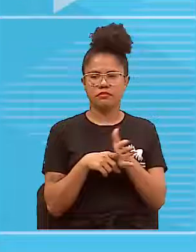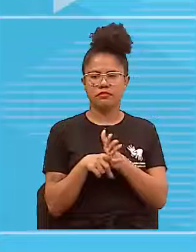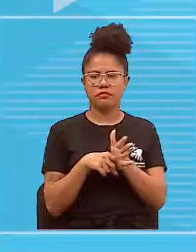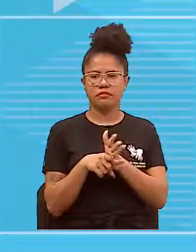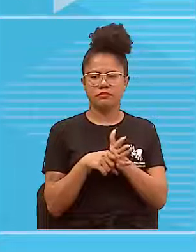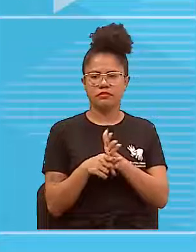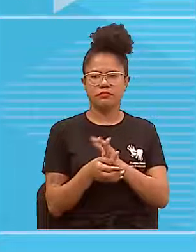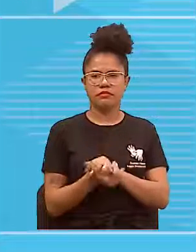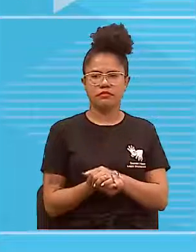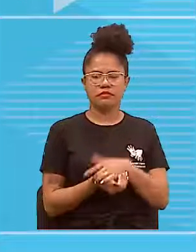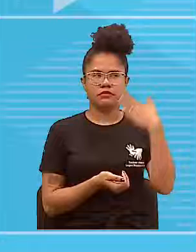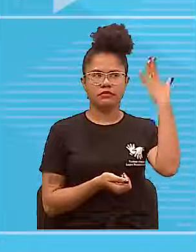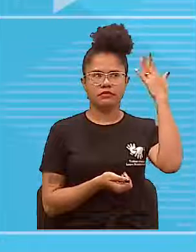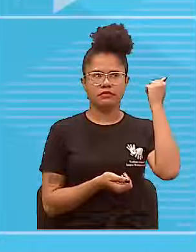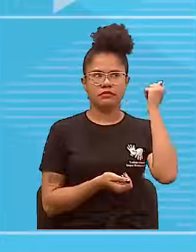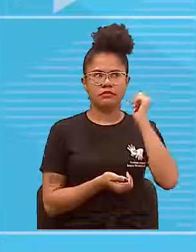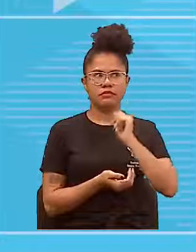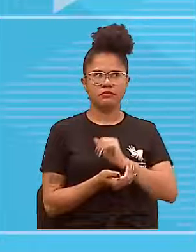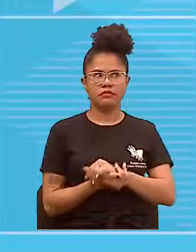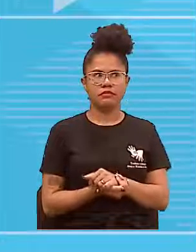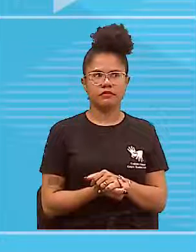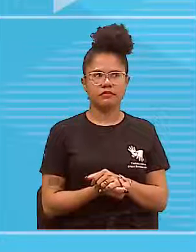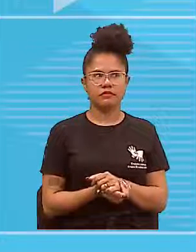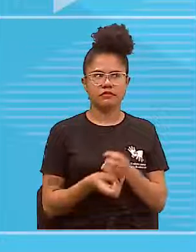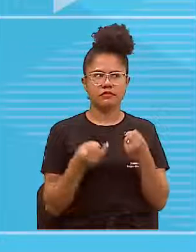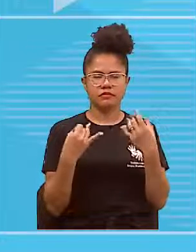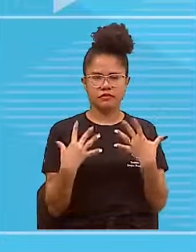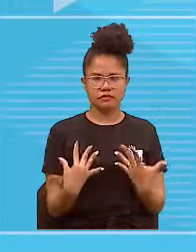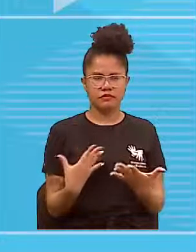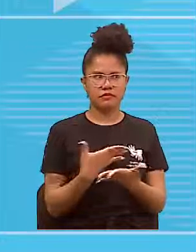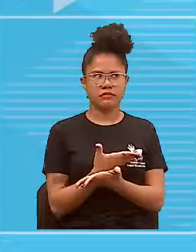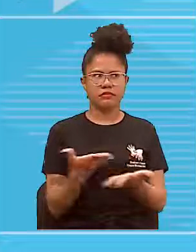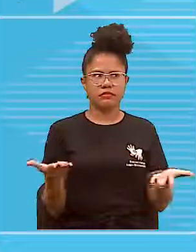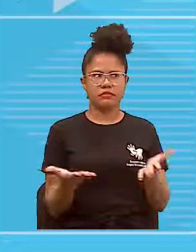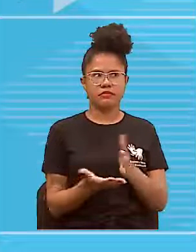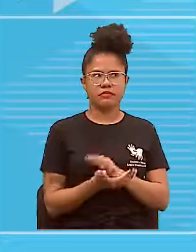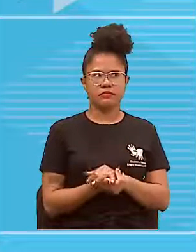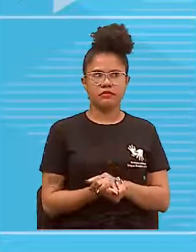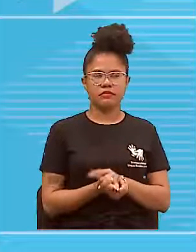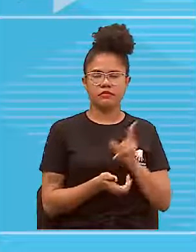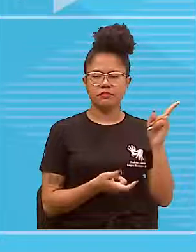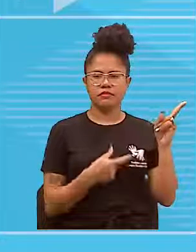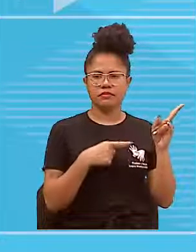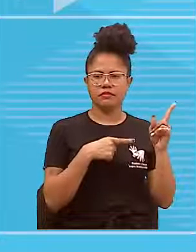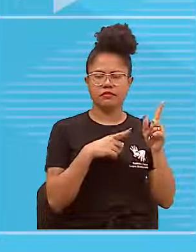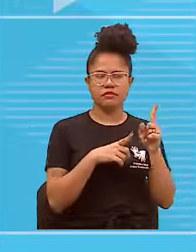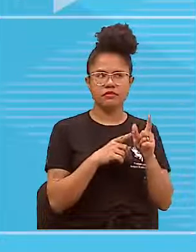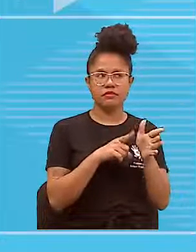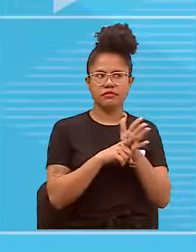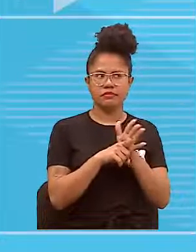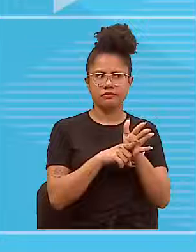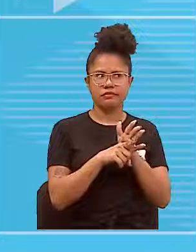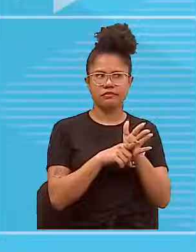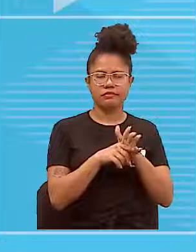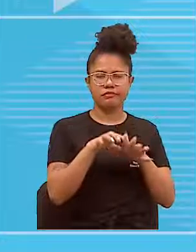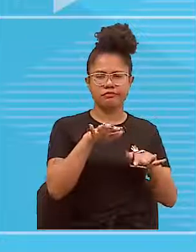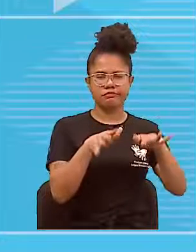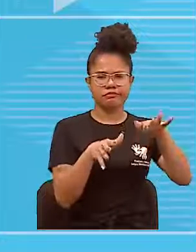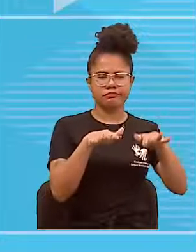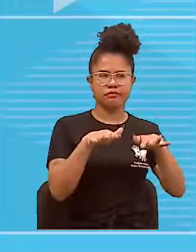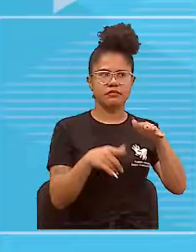decisões. Olha só o que eu vou escrever aqui para vocês. Aqui nós vamos tirar a média, depois que a gente conseguir os